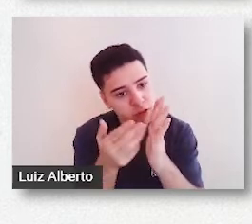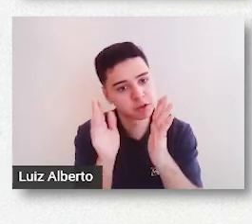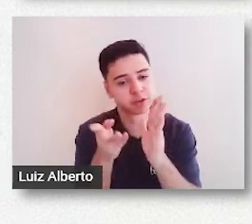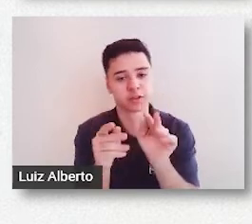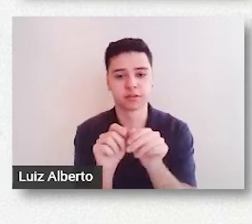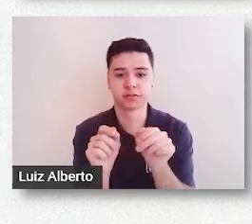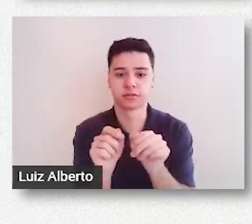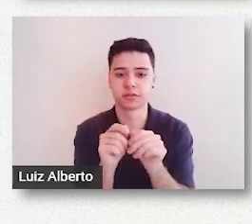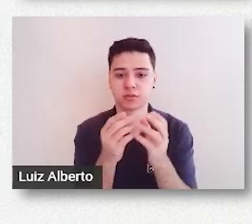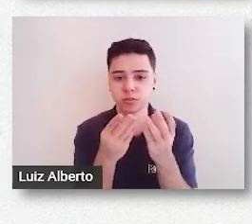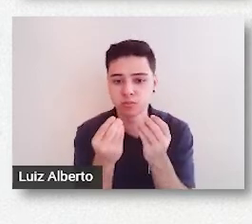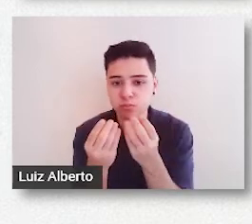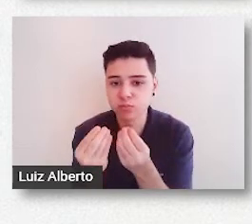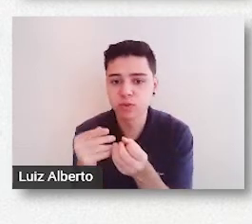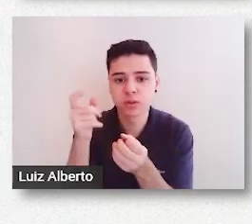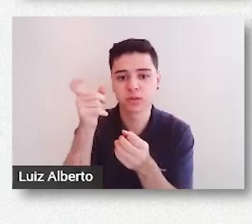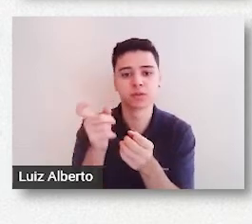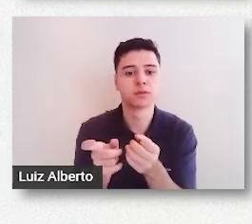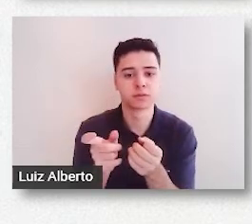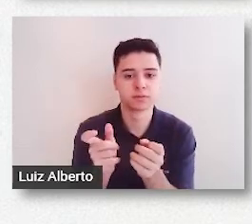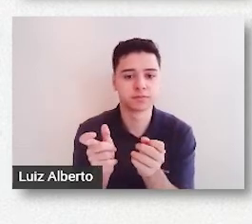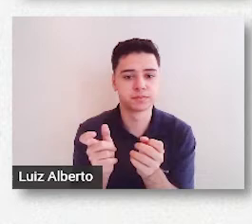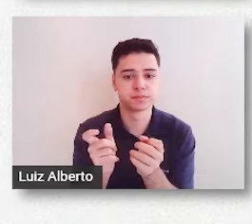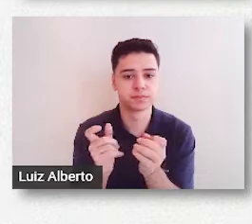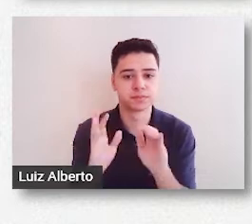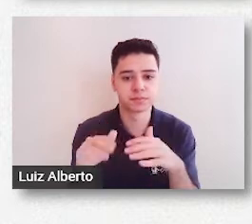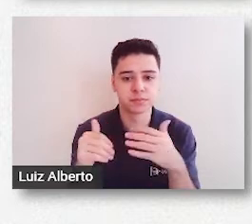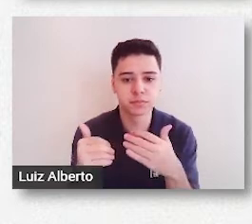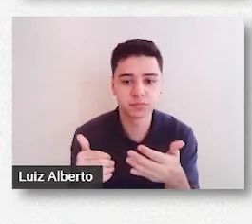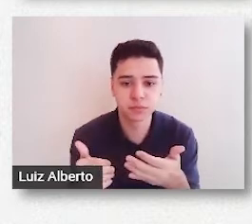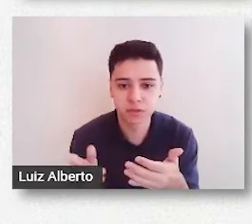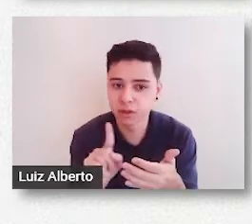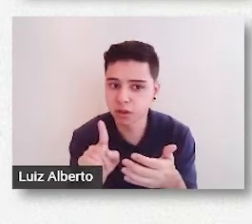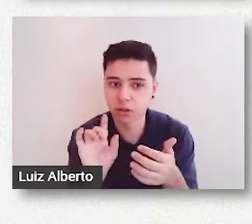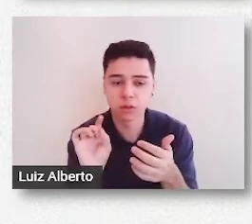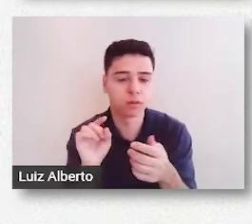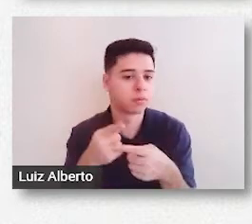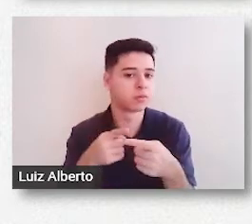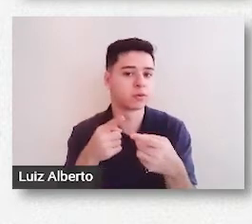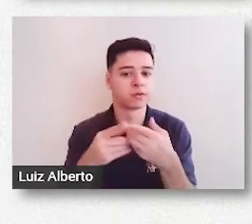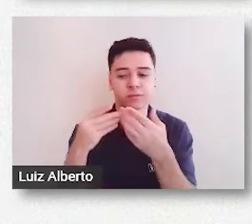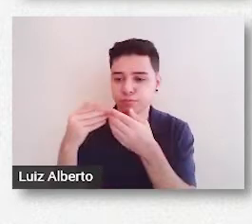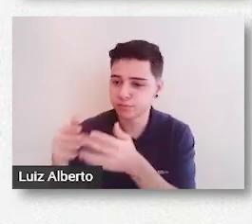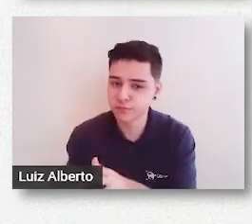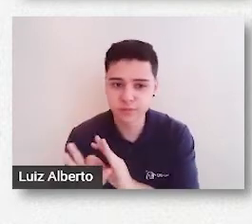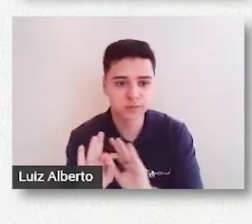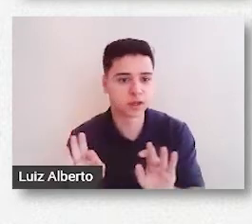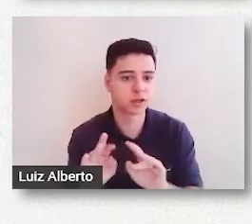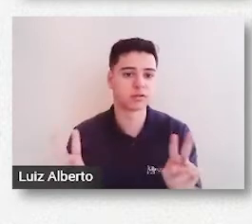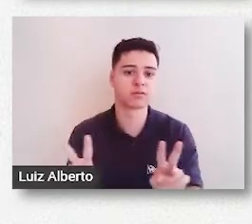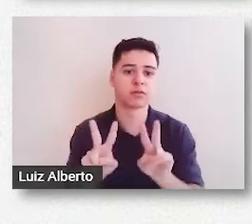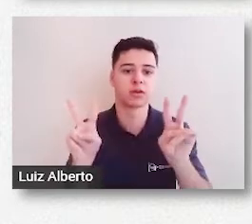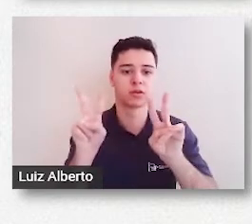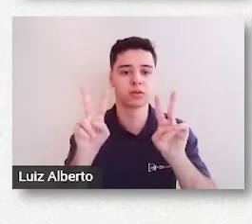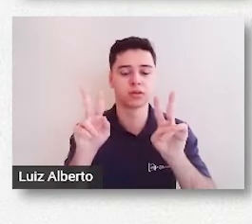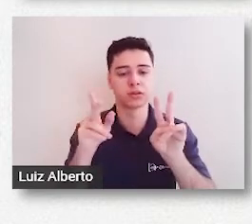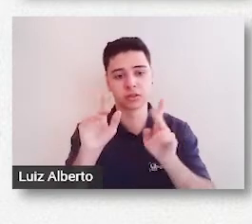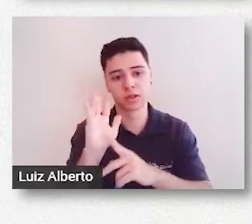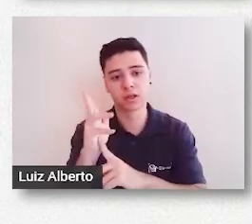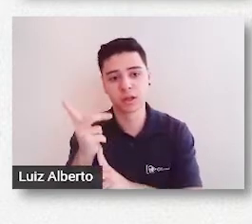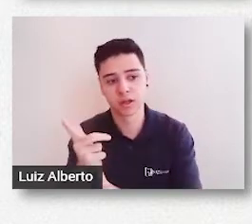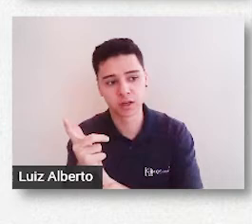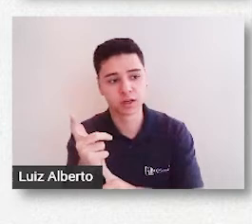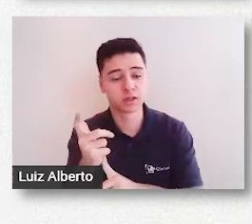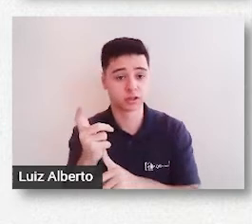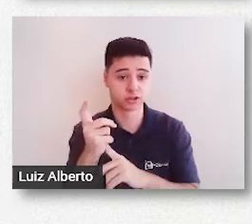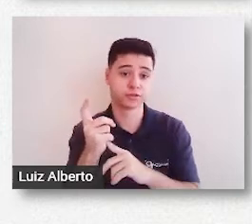muitas mãos mesmo, né? E acho que não é por isso que desvalida também nada, né? O valor artístico, em hipótese alguma. Então,